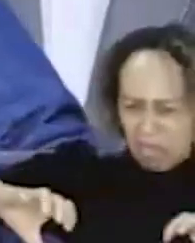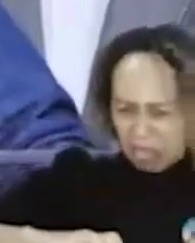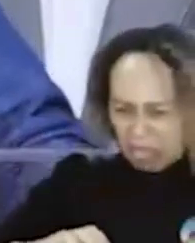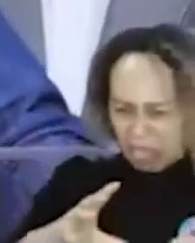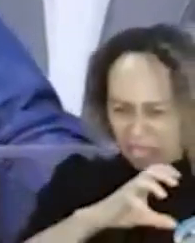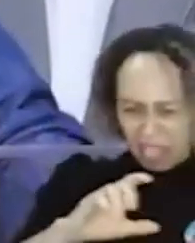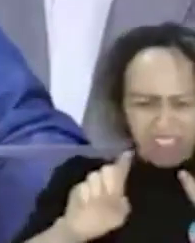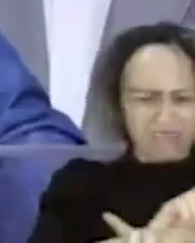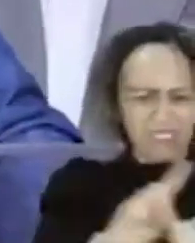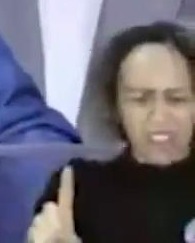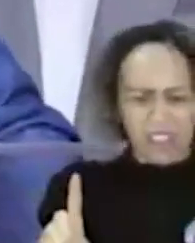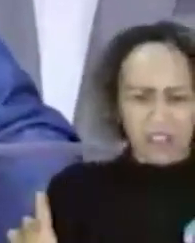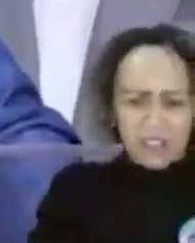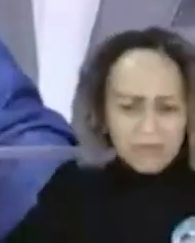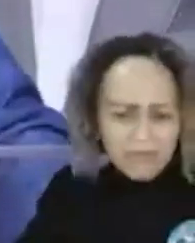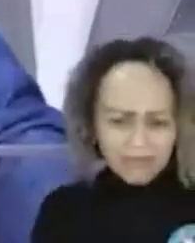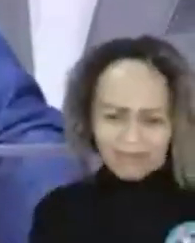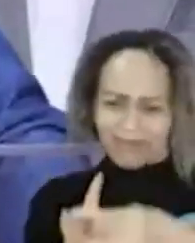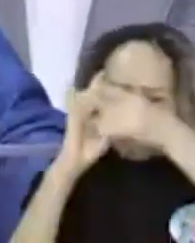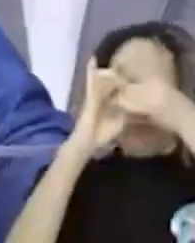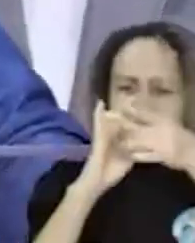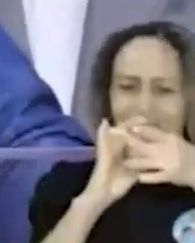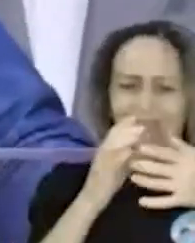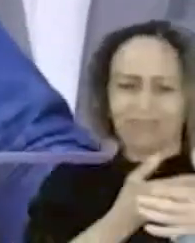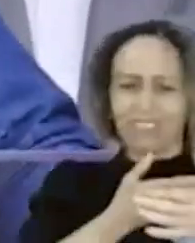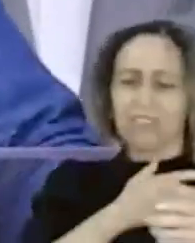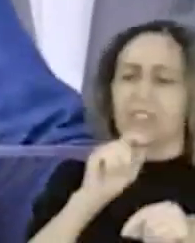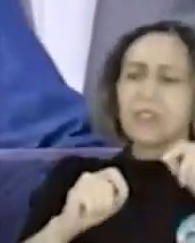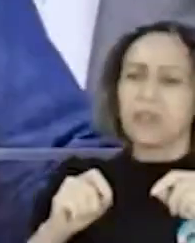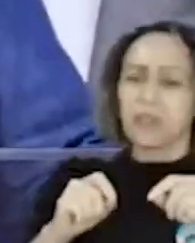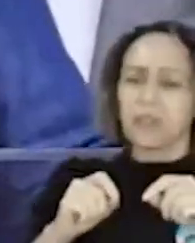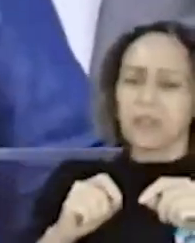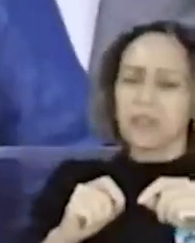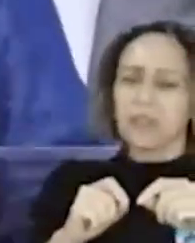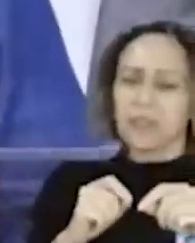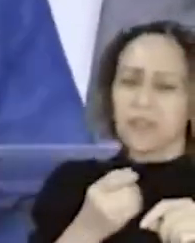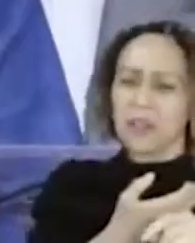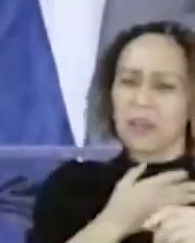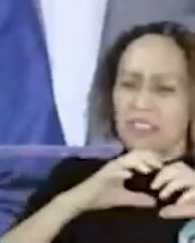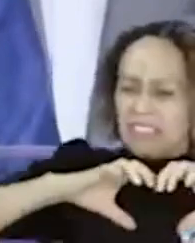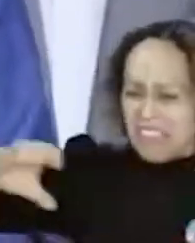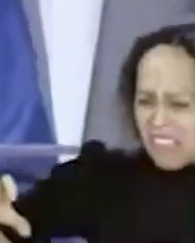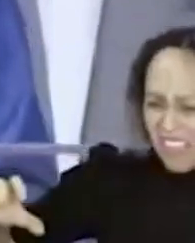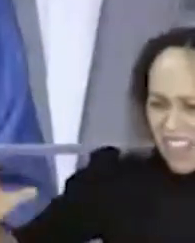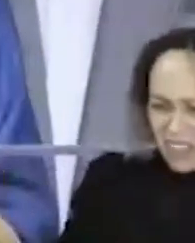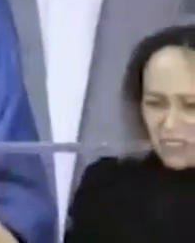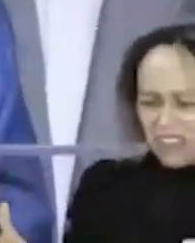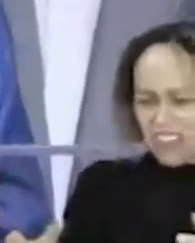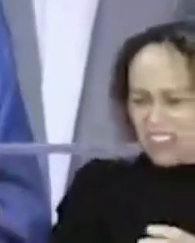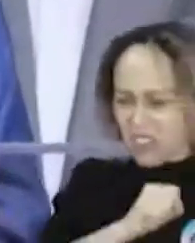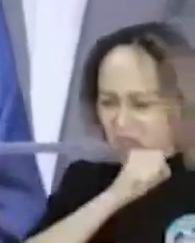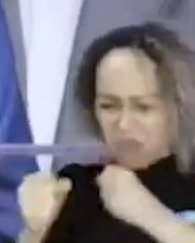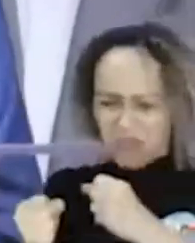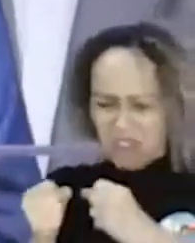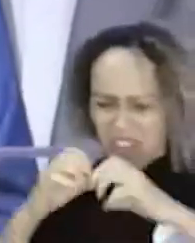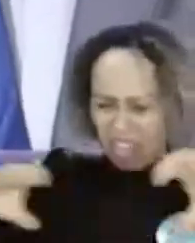os laços de amizade rompidos pela propagação criminosa do ódio. A